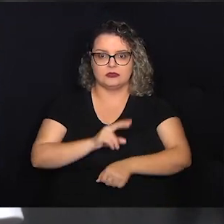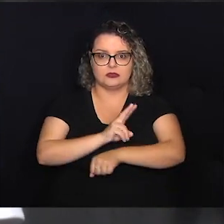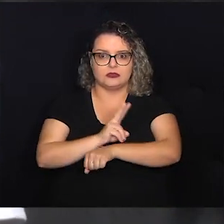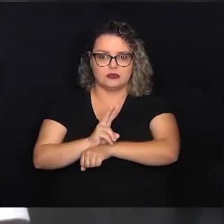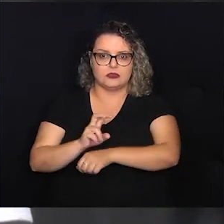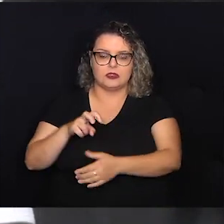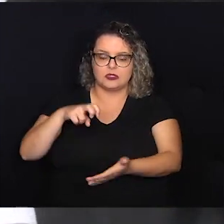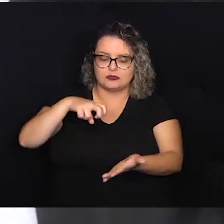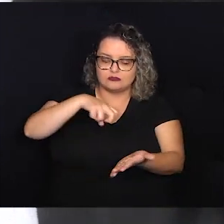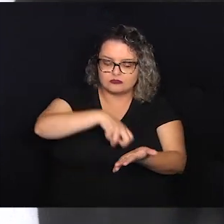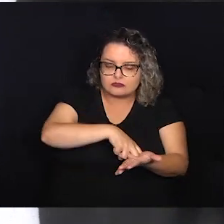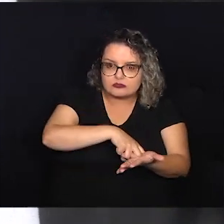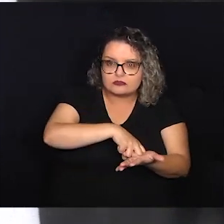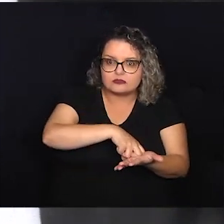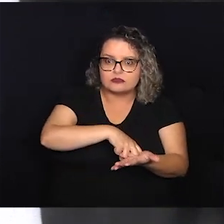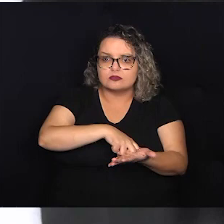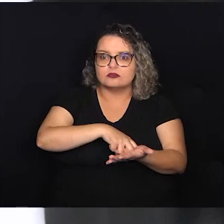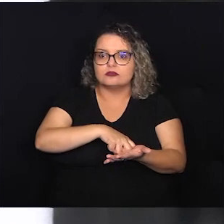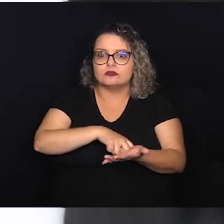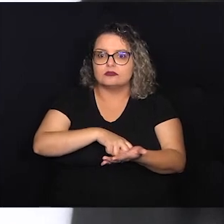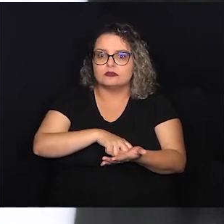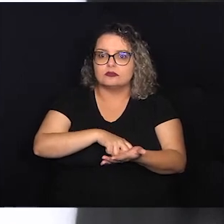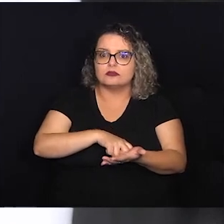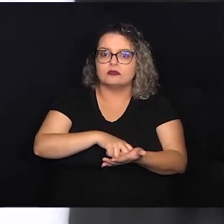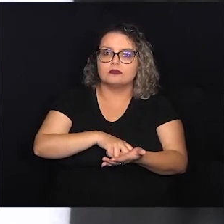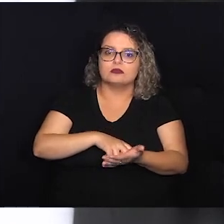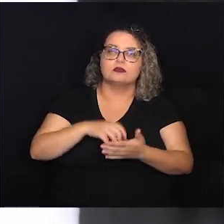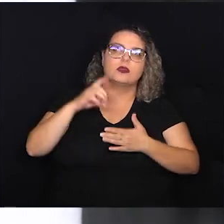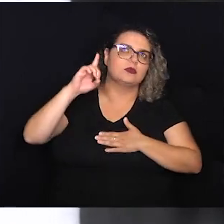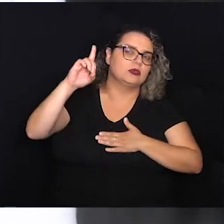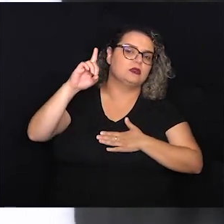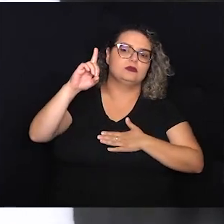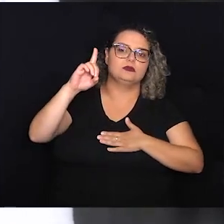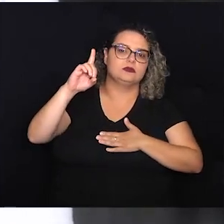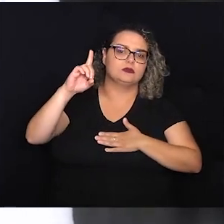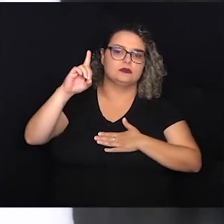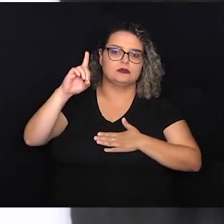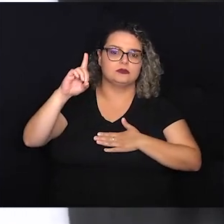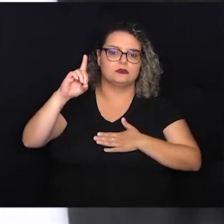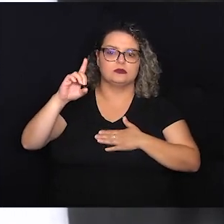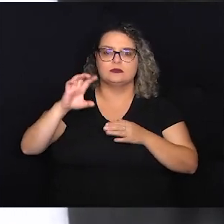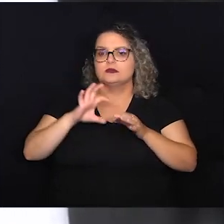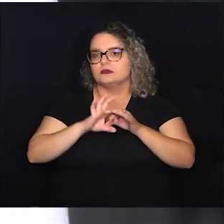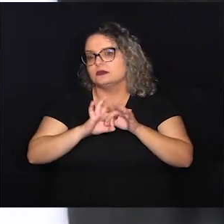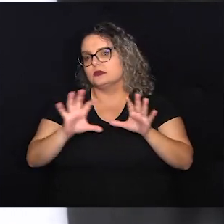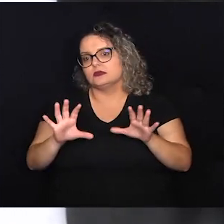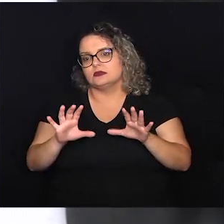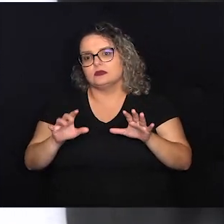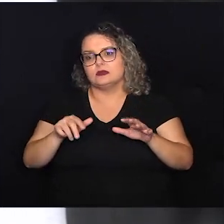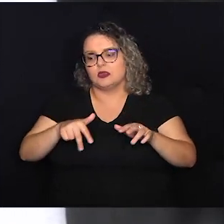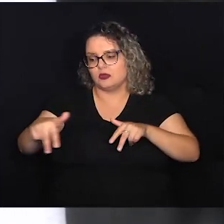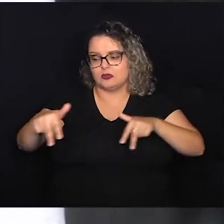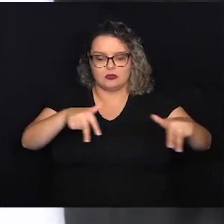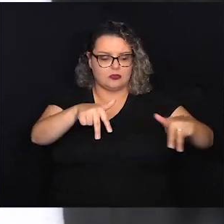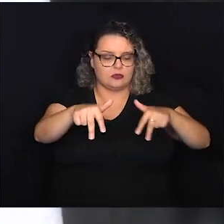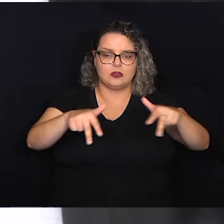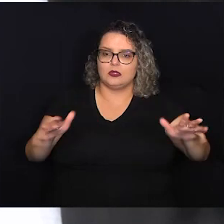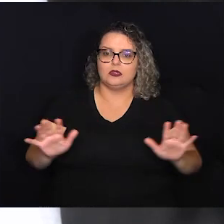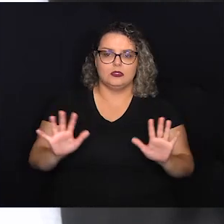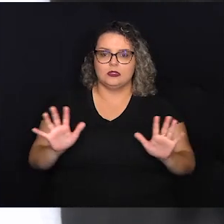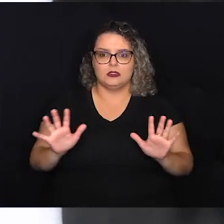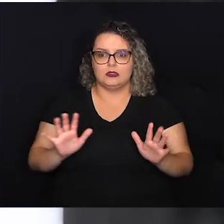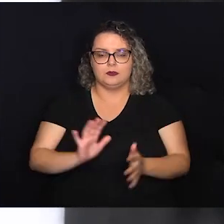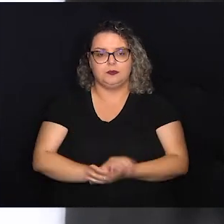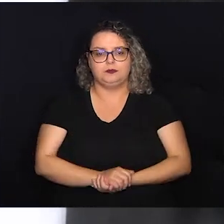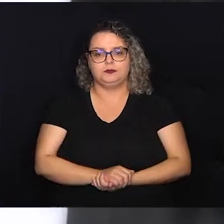eu dobrava o joelho e falava: meu Deus, não deixe que meus filhos sejam criados um longe do